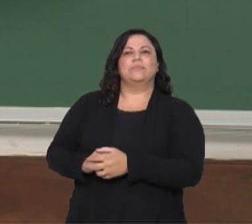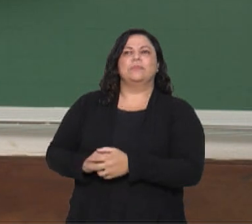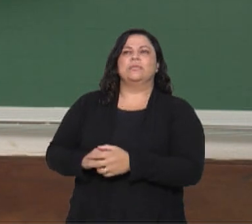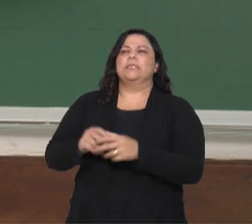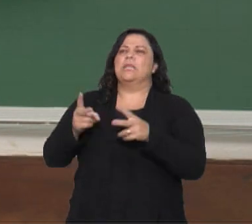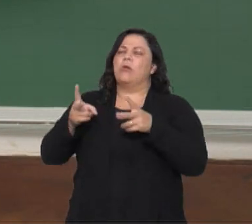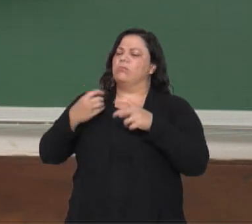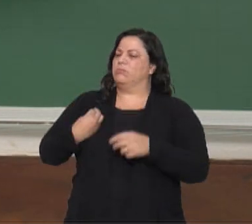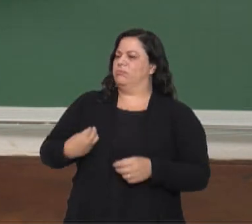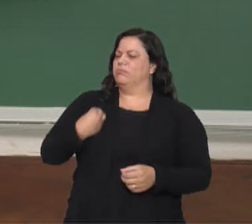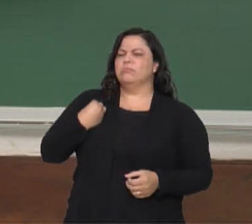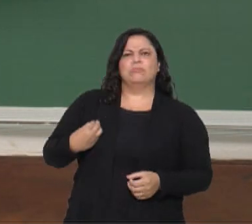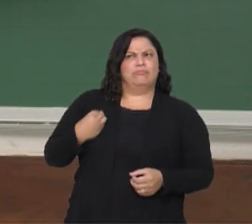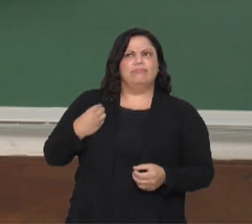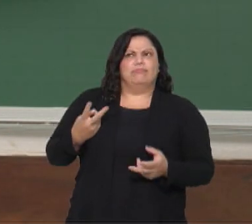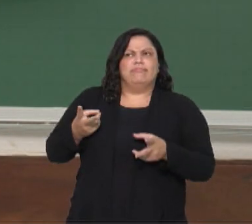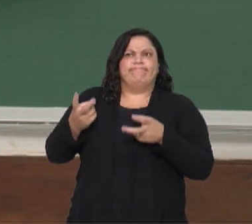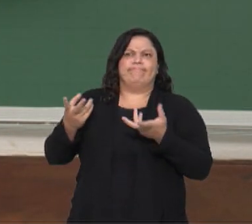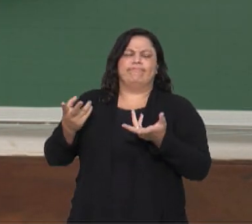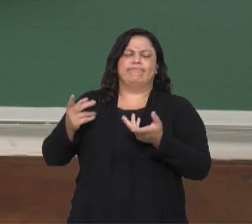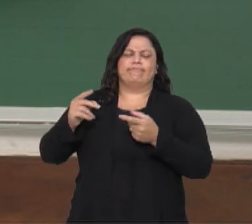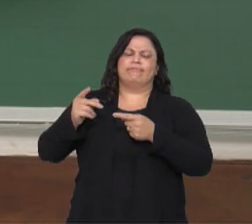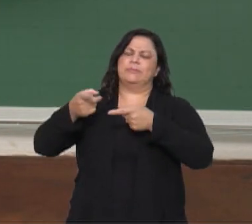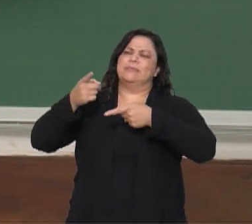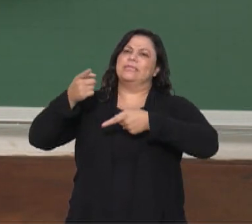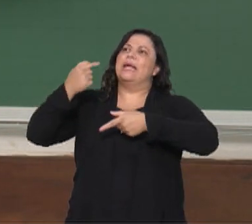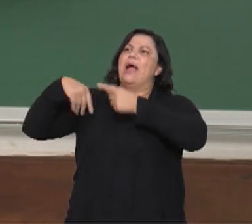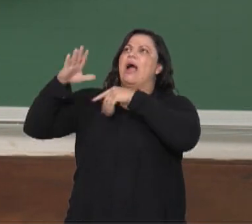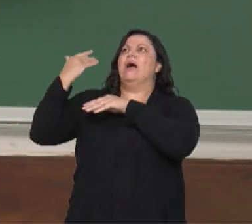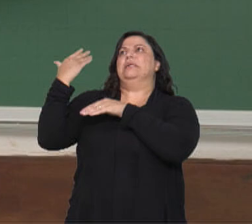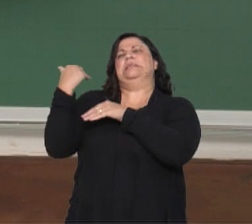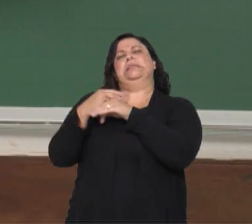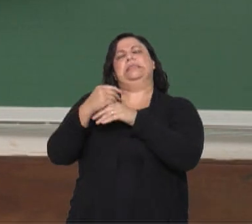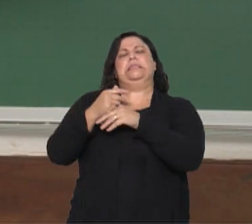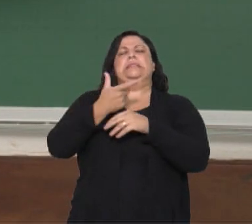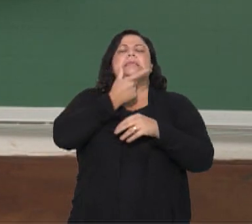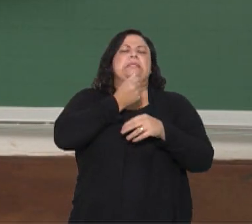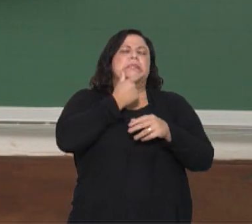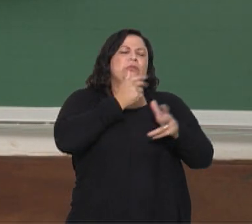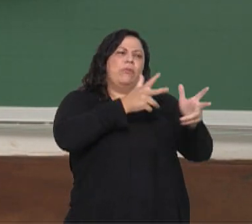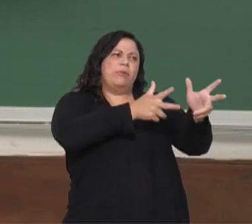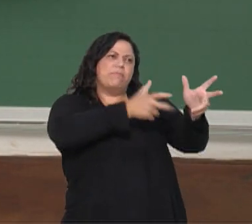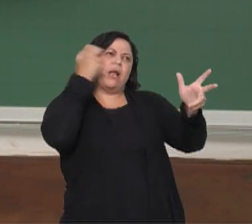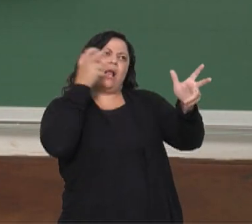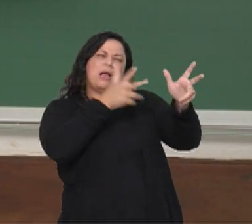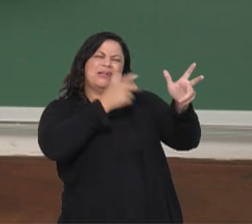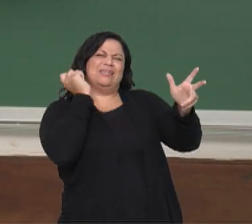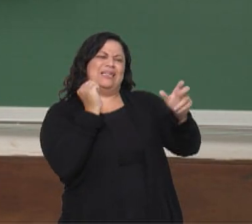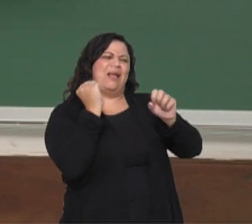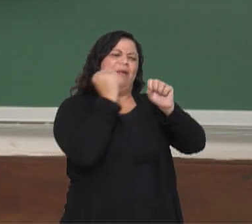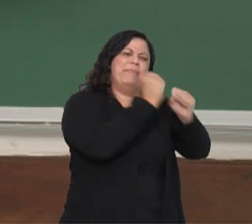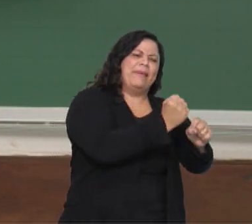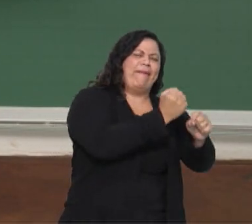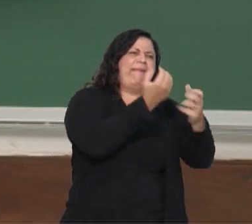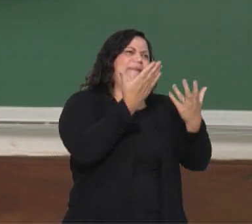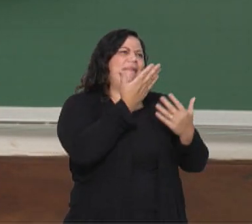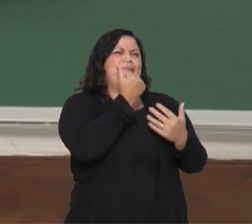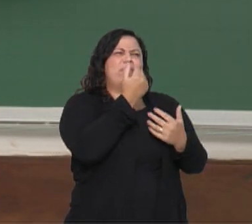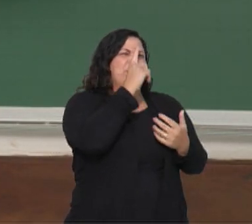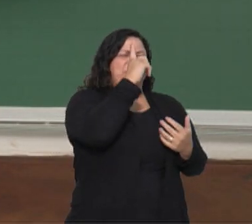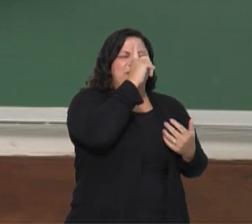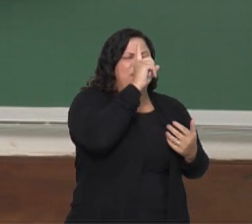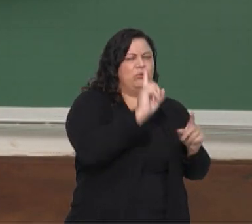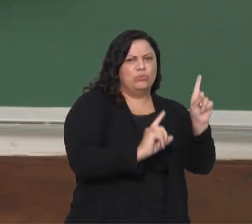homem, porque, poxa, imagine o caçador, vai lá, não teve sorte, volta, não é uma alimentação